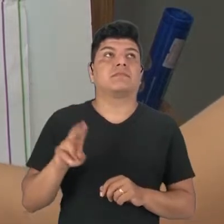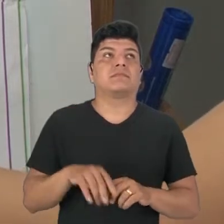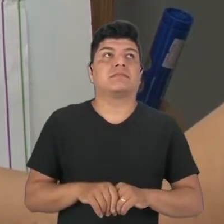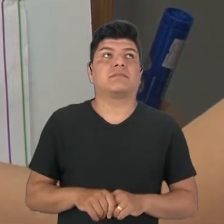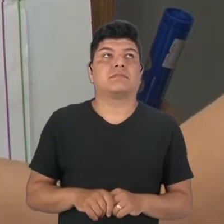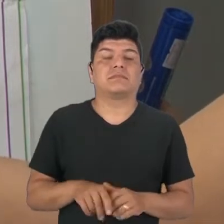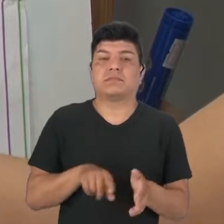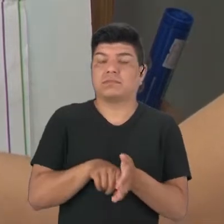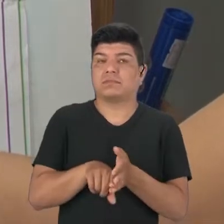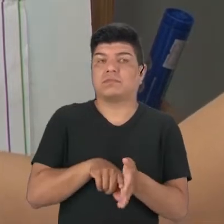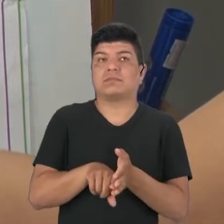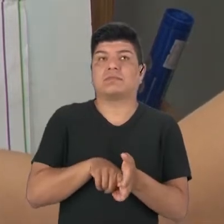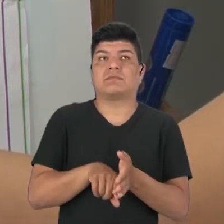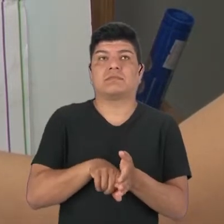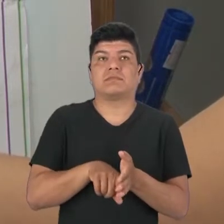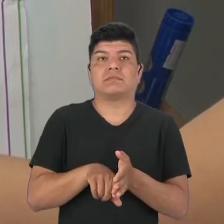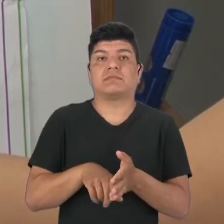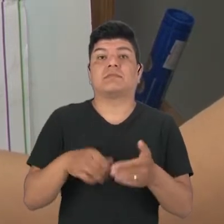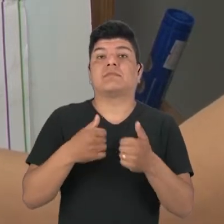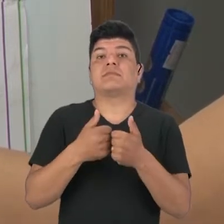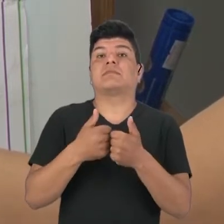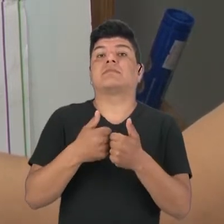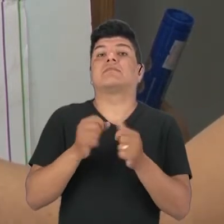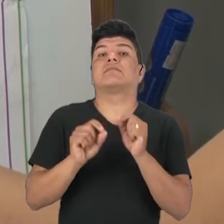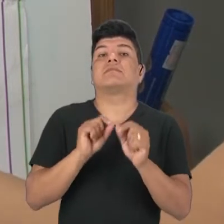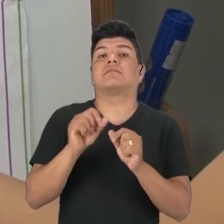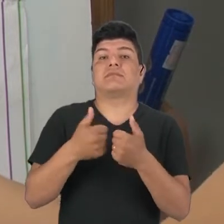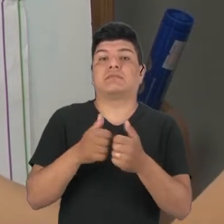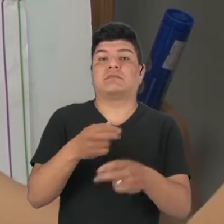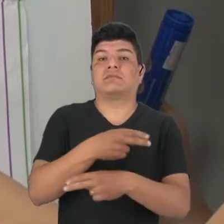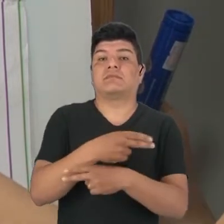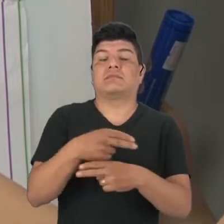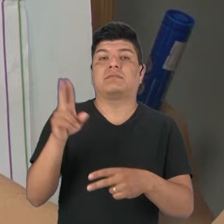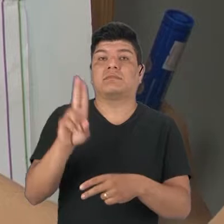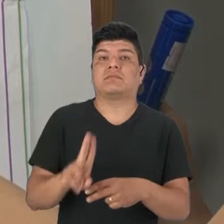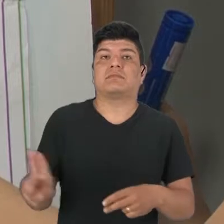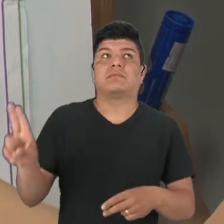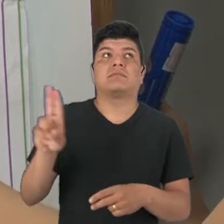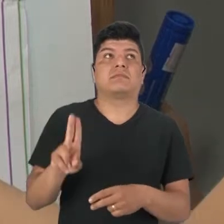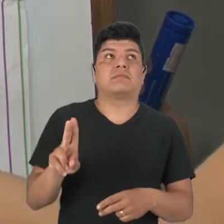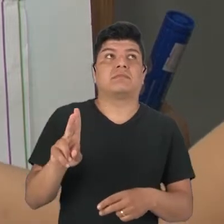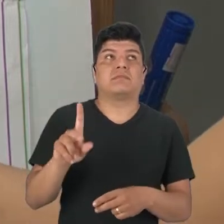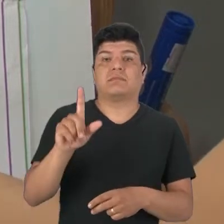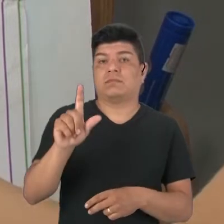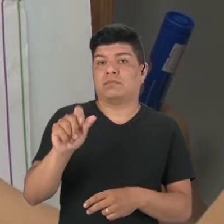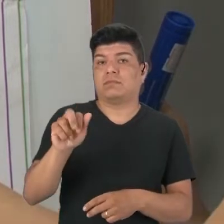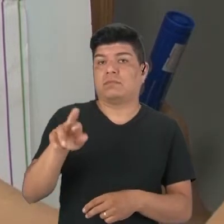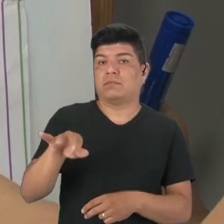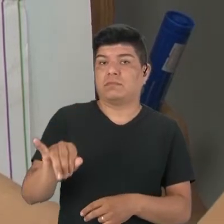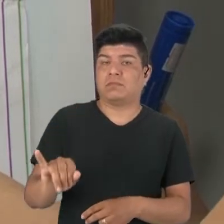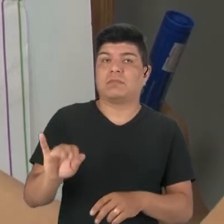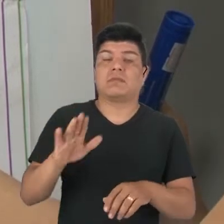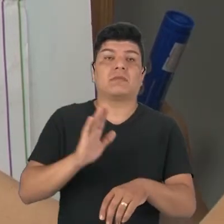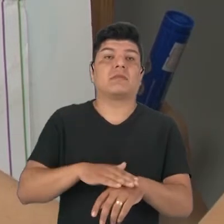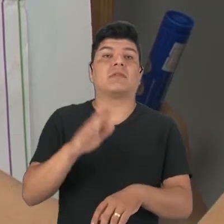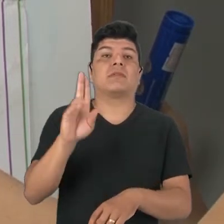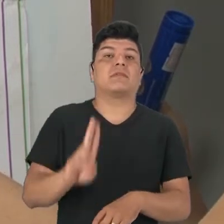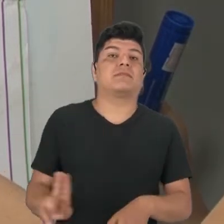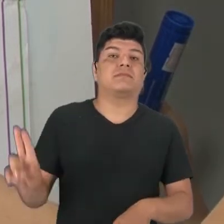refere à pesquisa. No caso aqui, a pesquisa está se referindo ao transporte utilizado pelos garis. Qual o transporte que eles mais